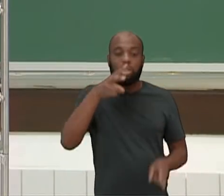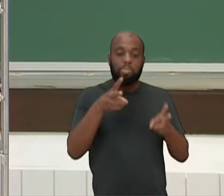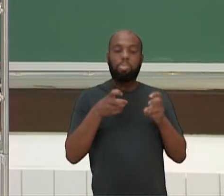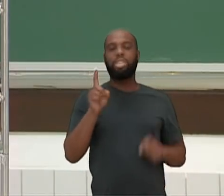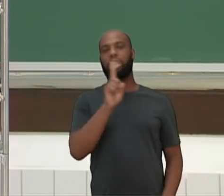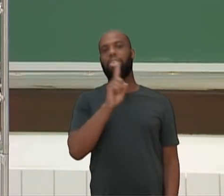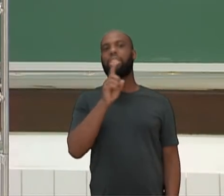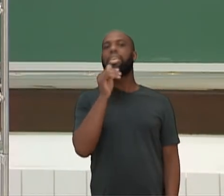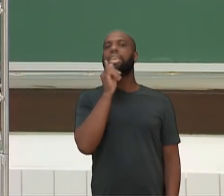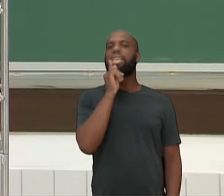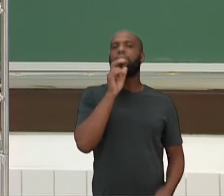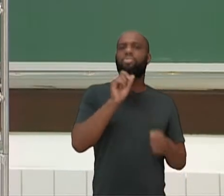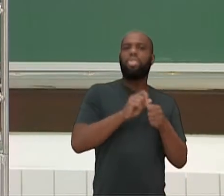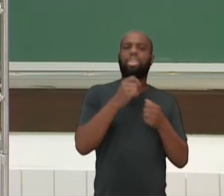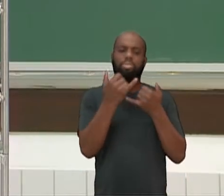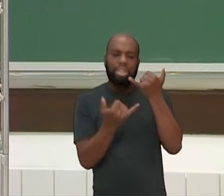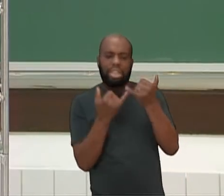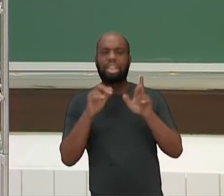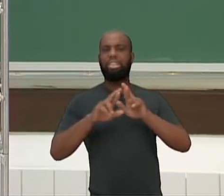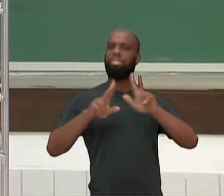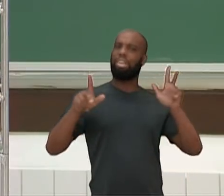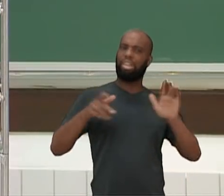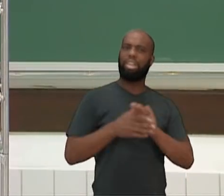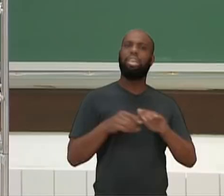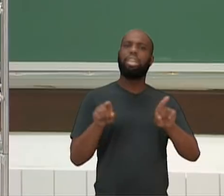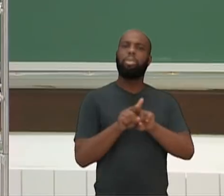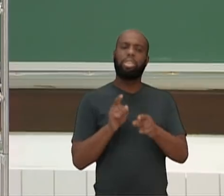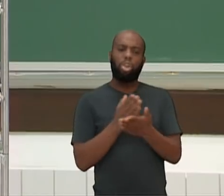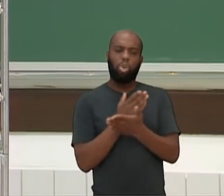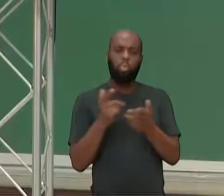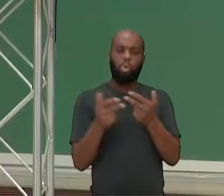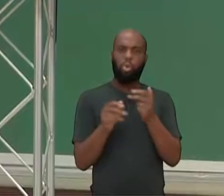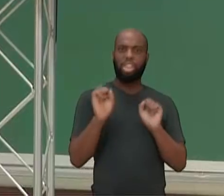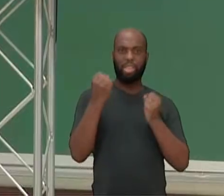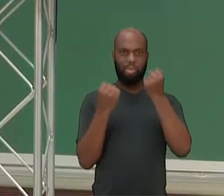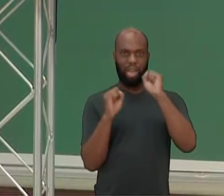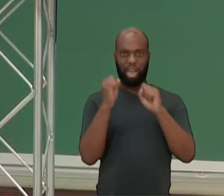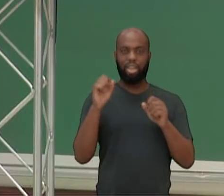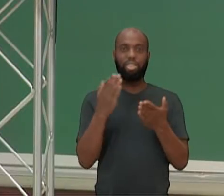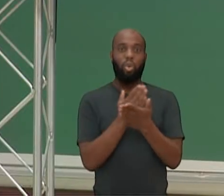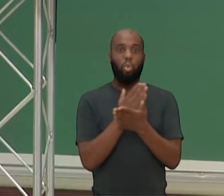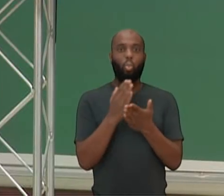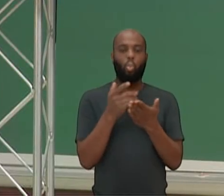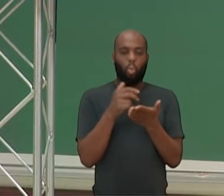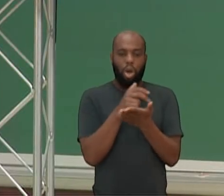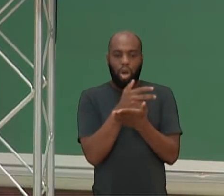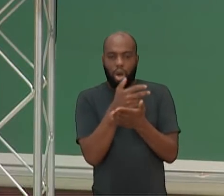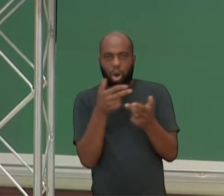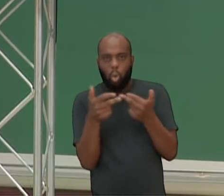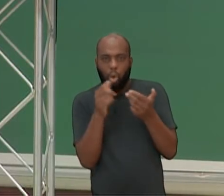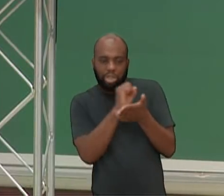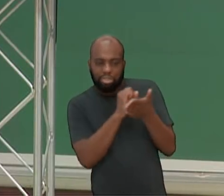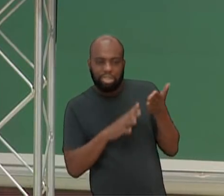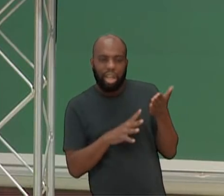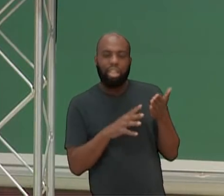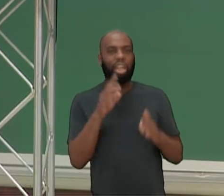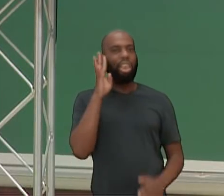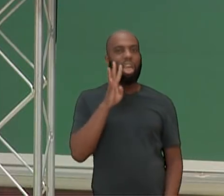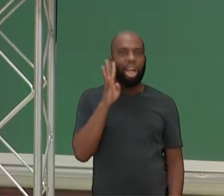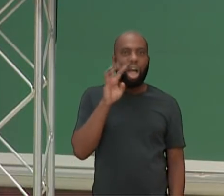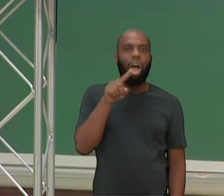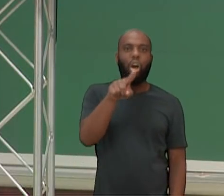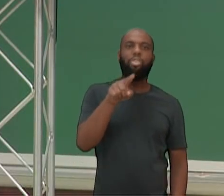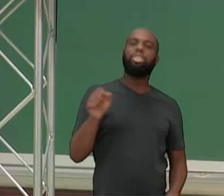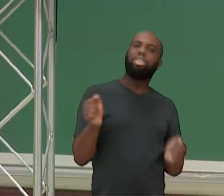jogo diferente, né, uma dinâmica animada ou uma atividade assim, extrovertida, e você vai